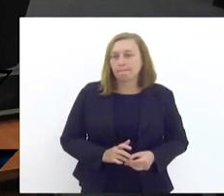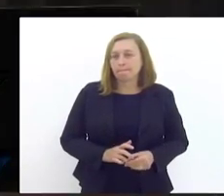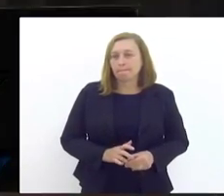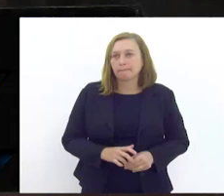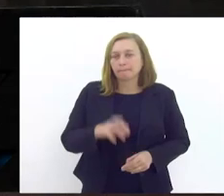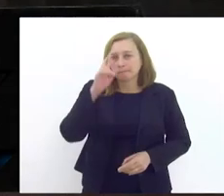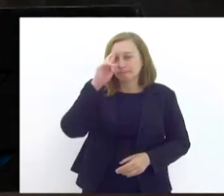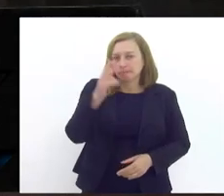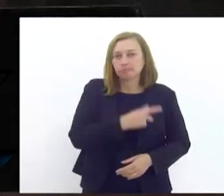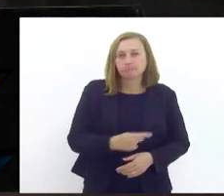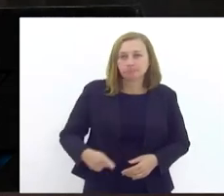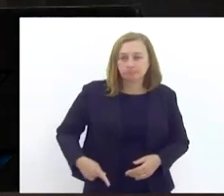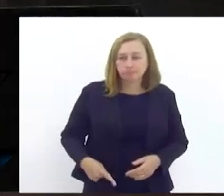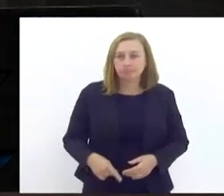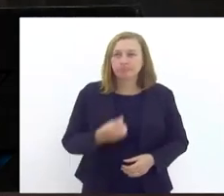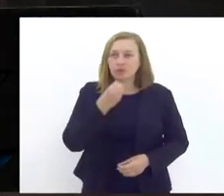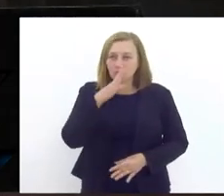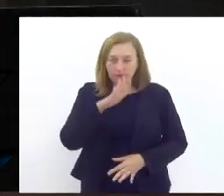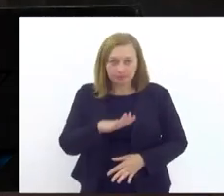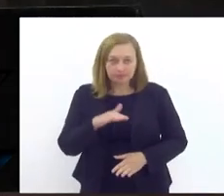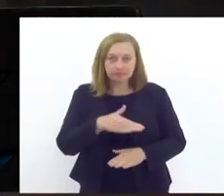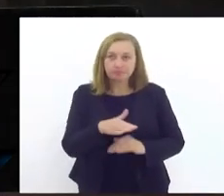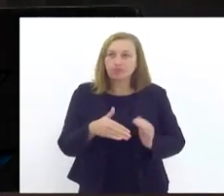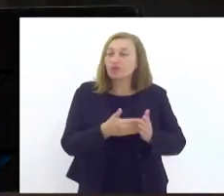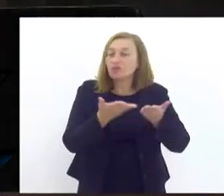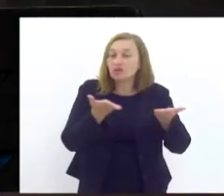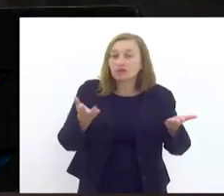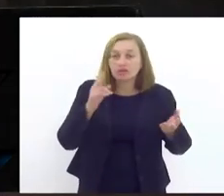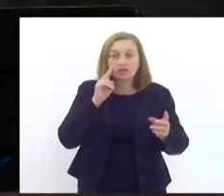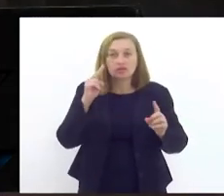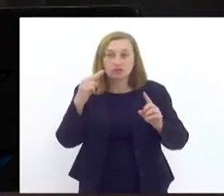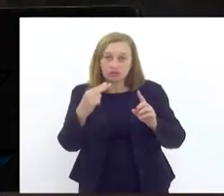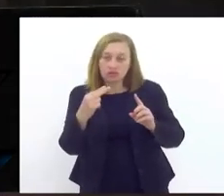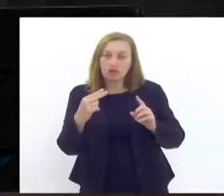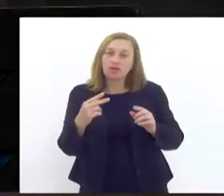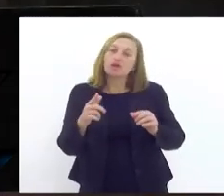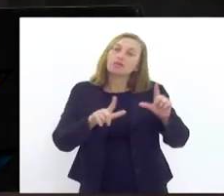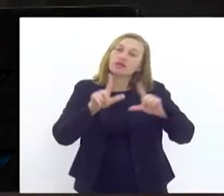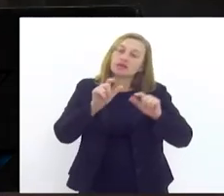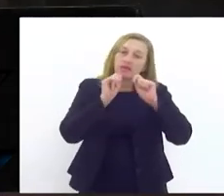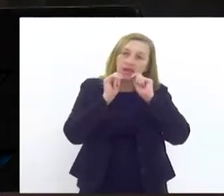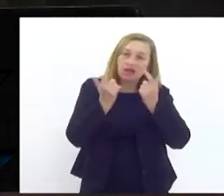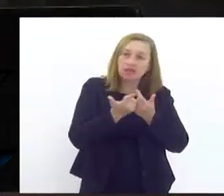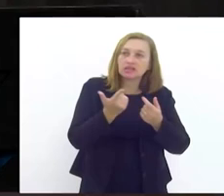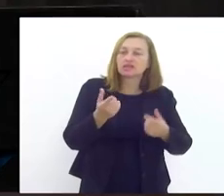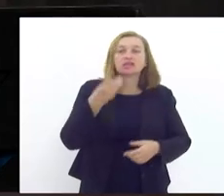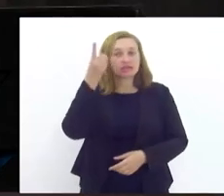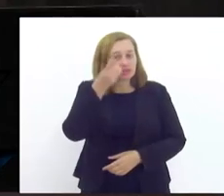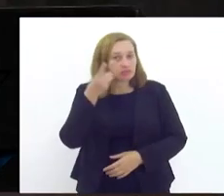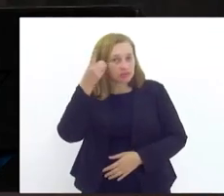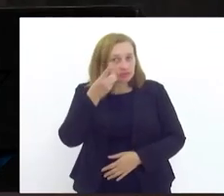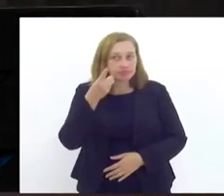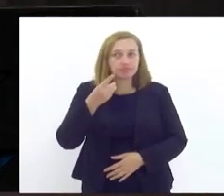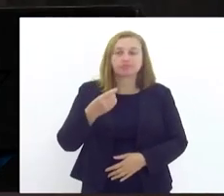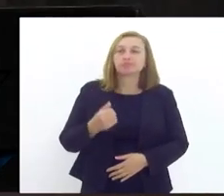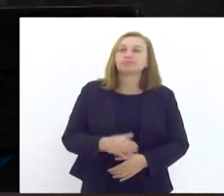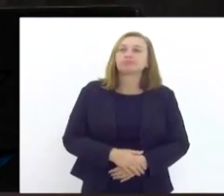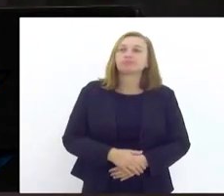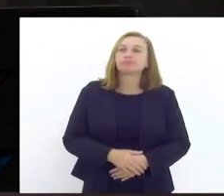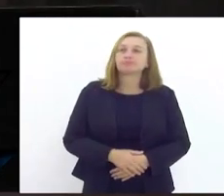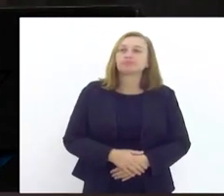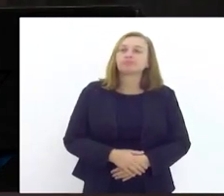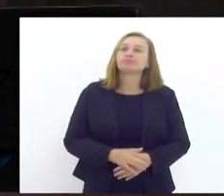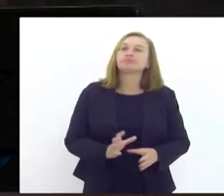se o presidente quero dar uma boa tarde a todos que nos assistem pela TV Alerta todos os deputados presentes a vossa excelência